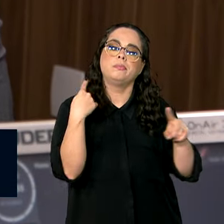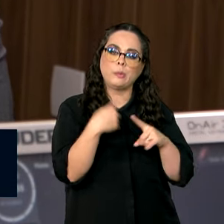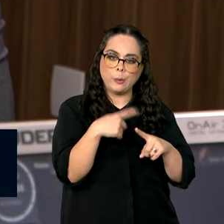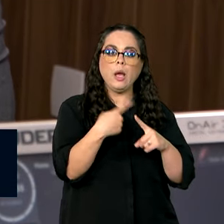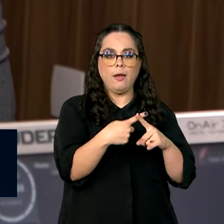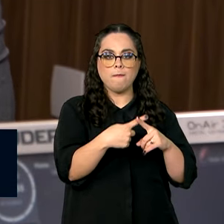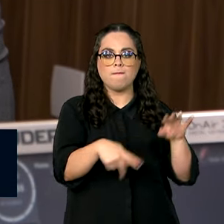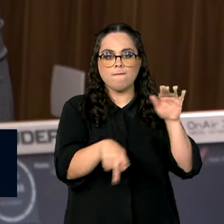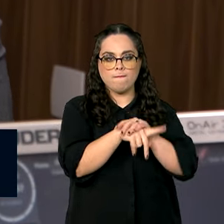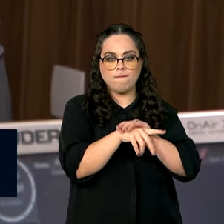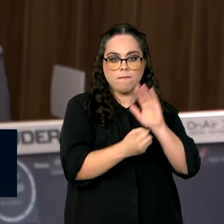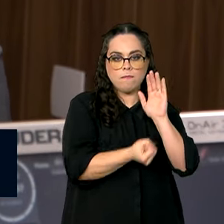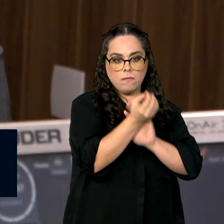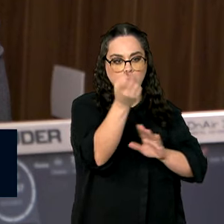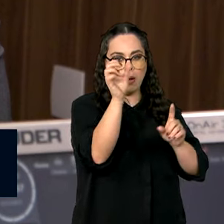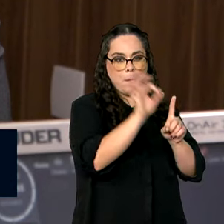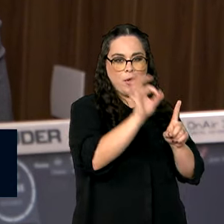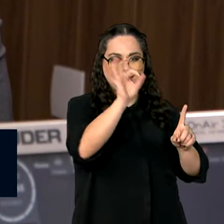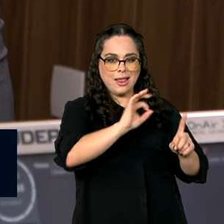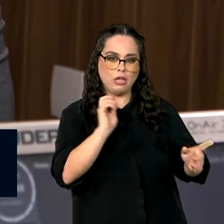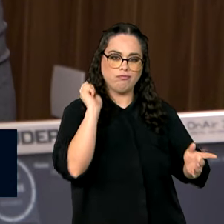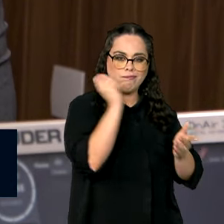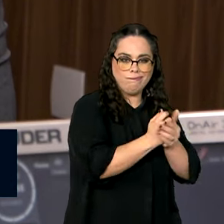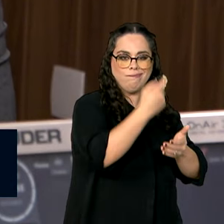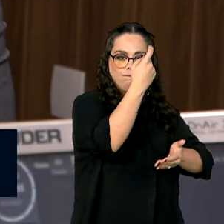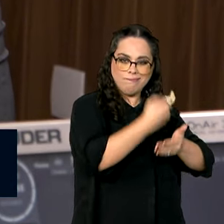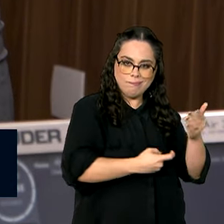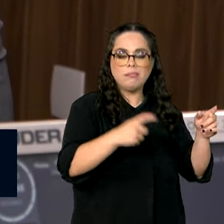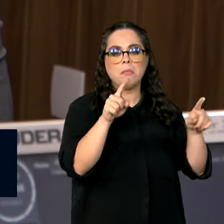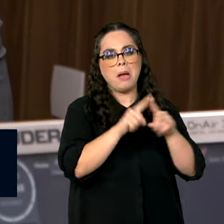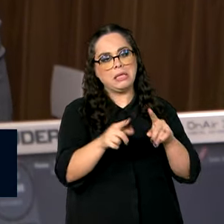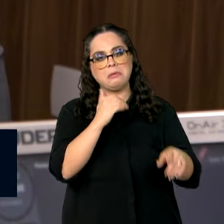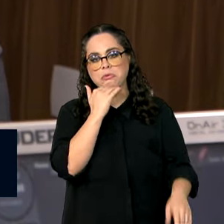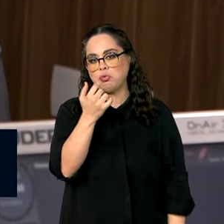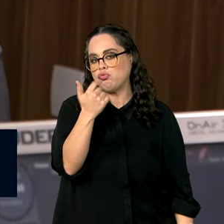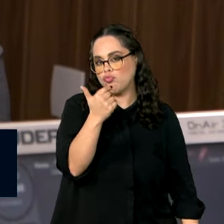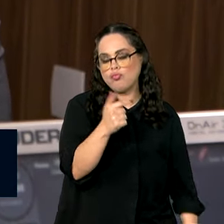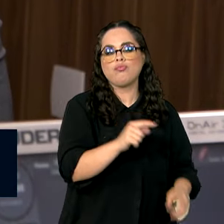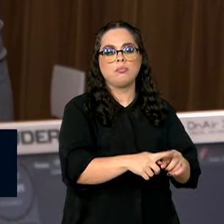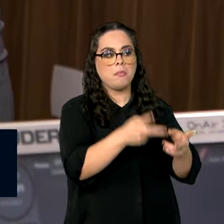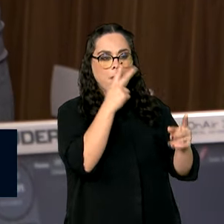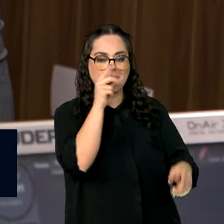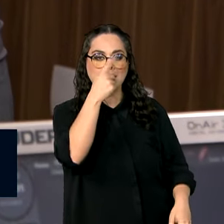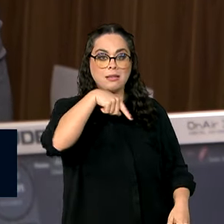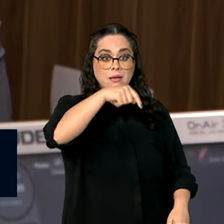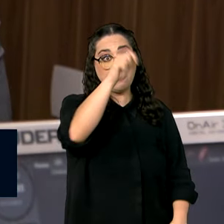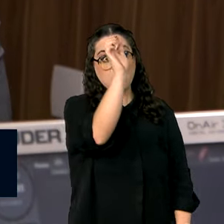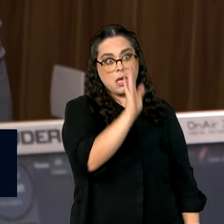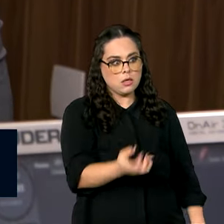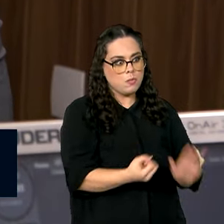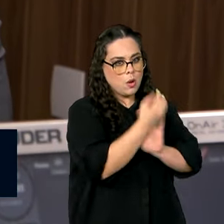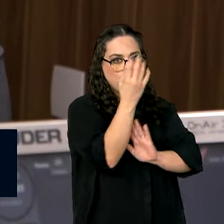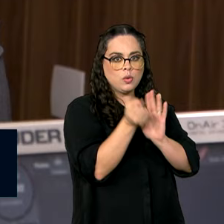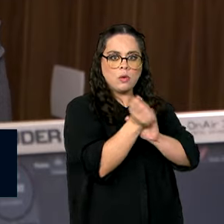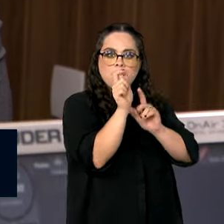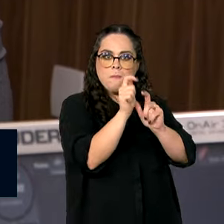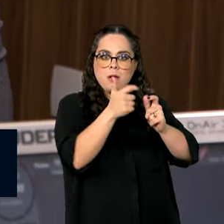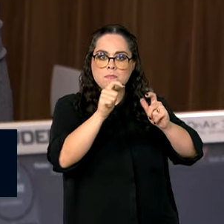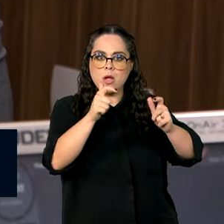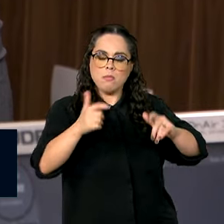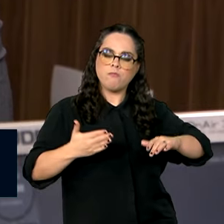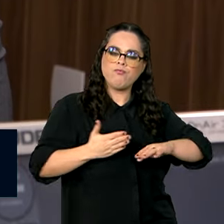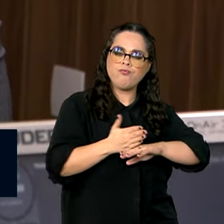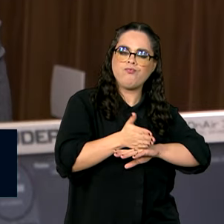da da da nova taxação que foi imposta mas sem dúvida nenhuma ao que nos parece o varejo Nacional também está aumentando a sua